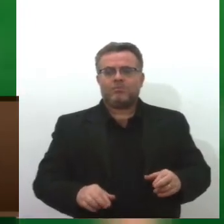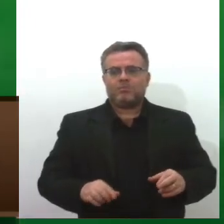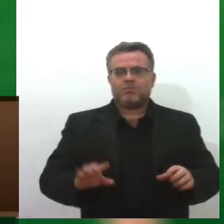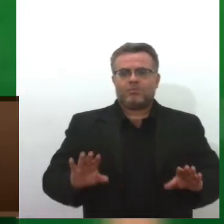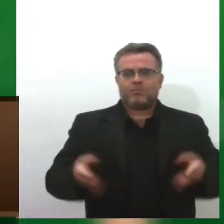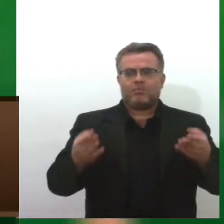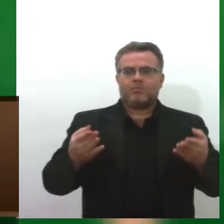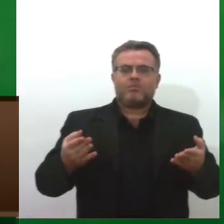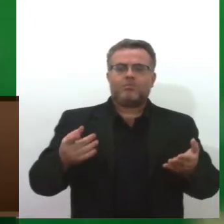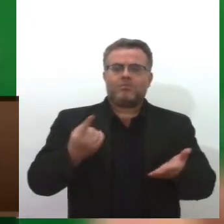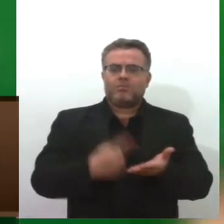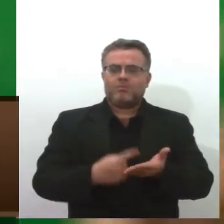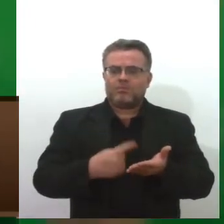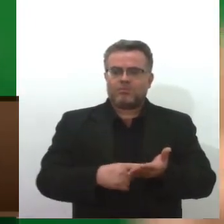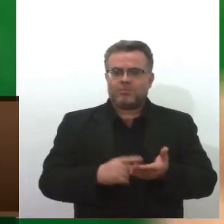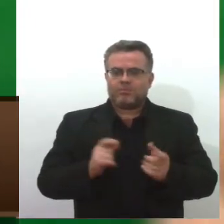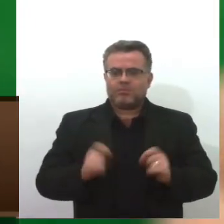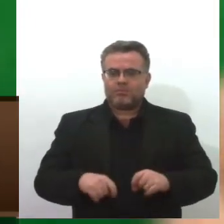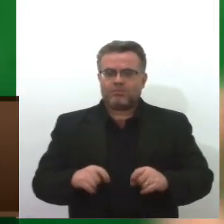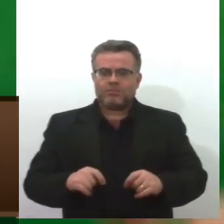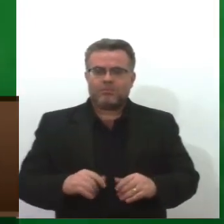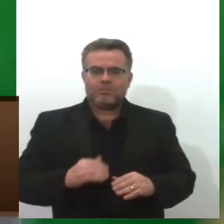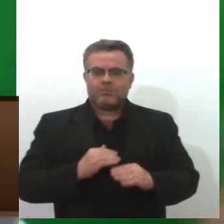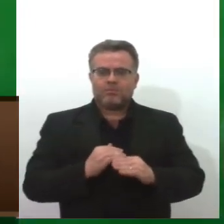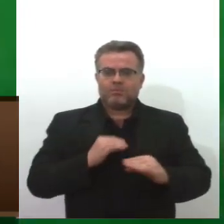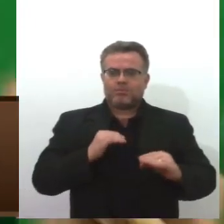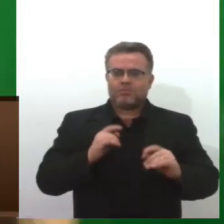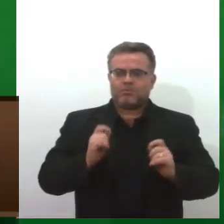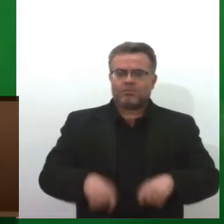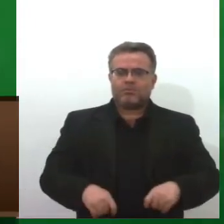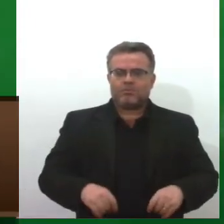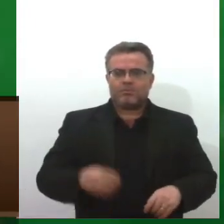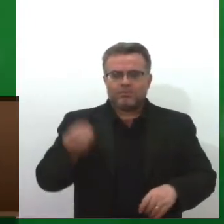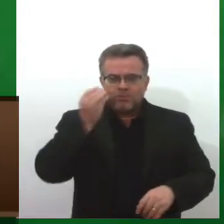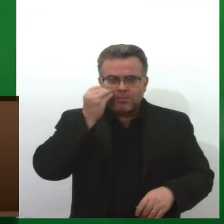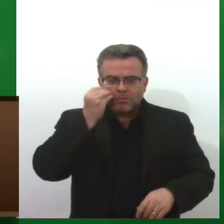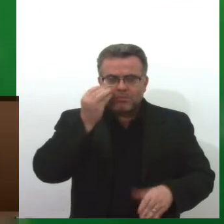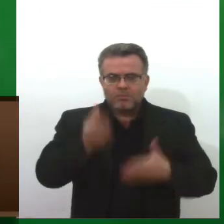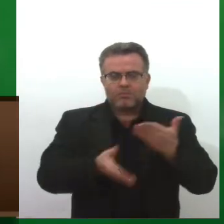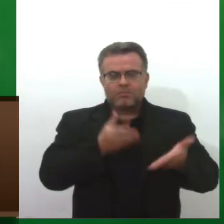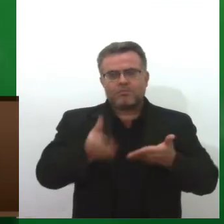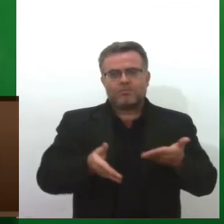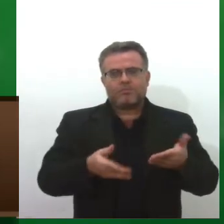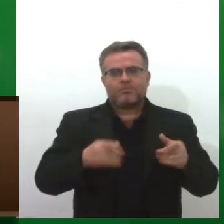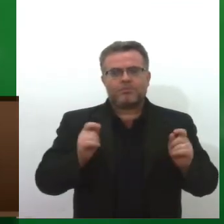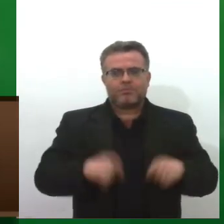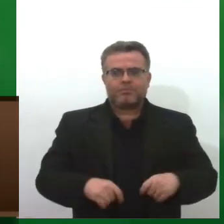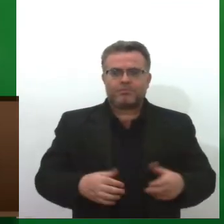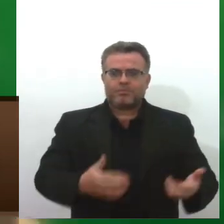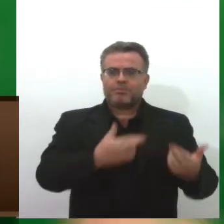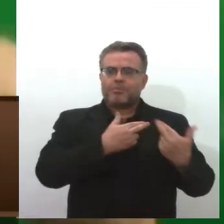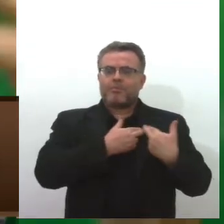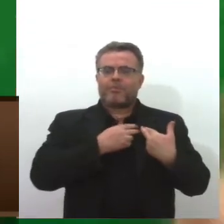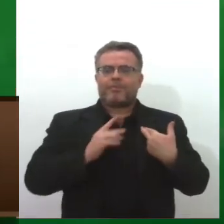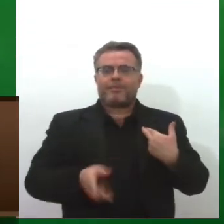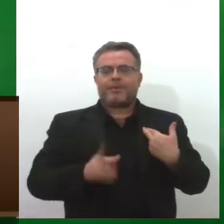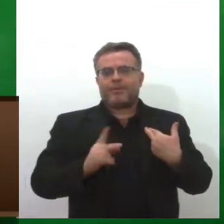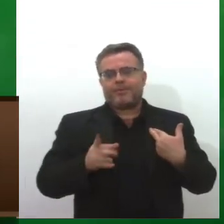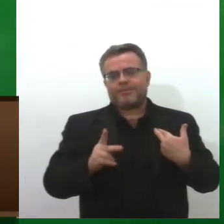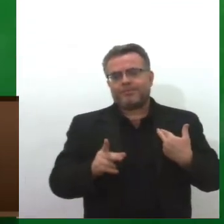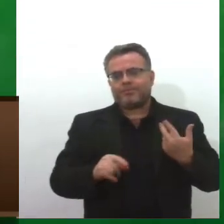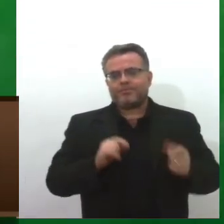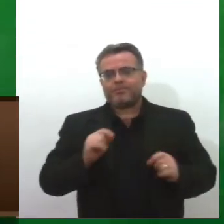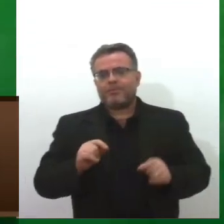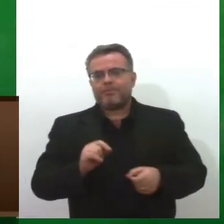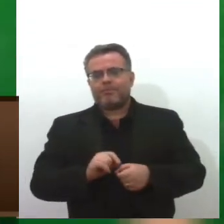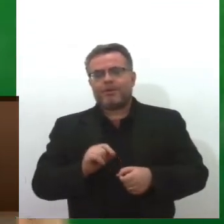acredito que dá para a gente conseguir equilibrar, né? Nem tanto, nem tão pouco, mas que a gente tenha responsabilidade. Não só quem está